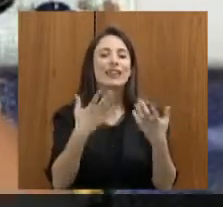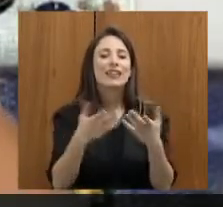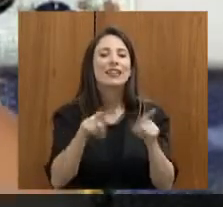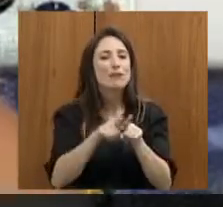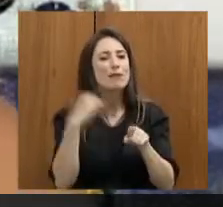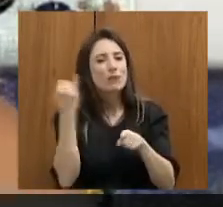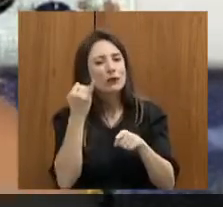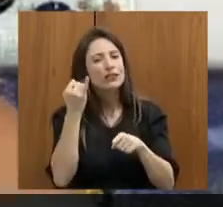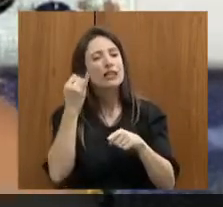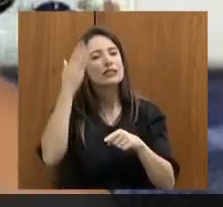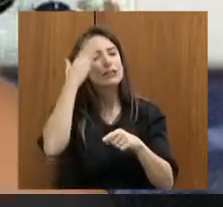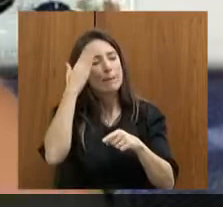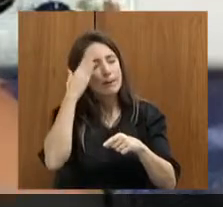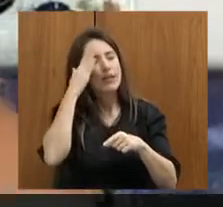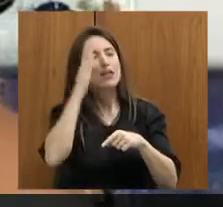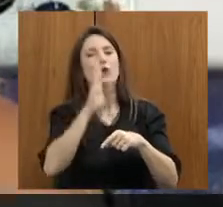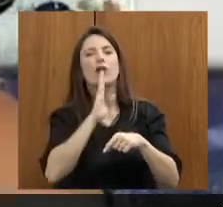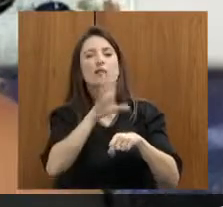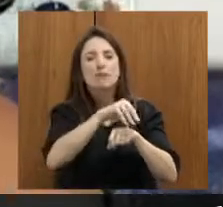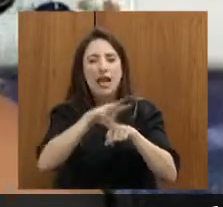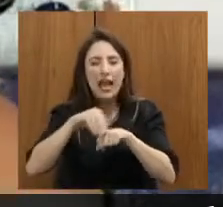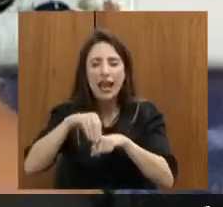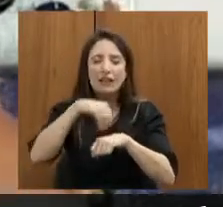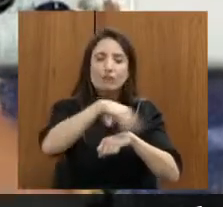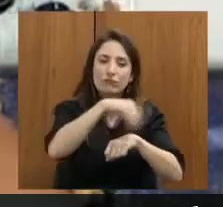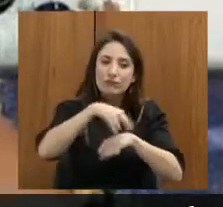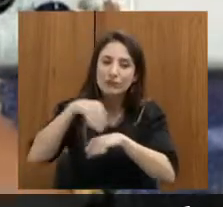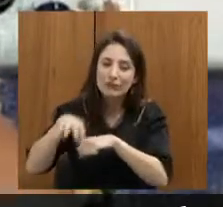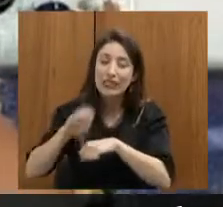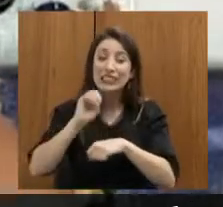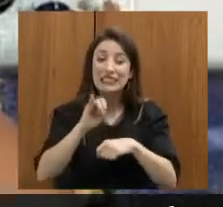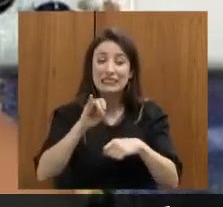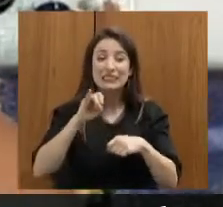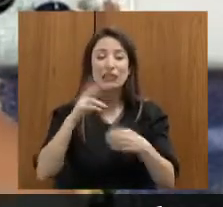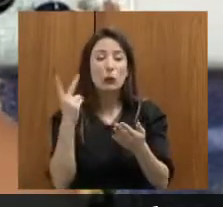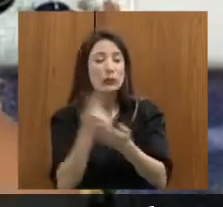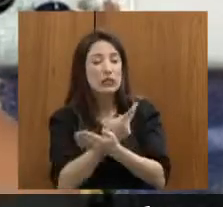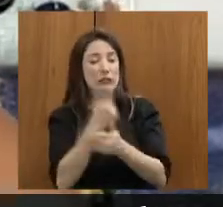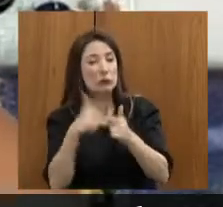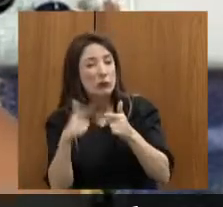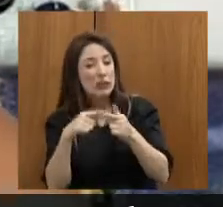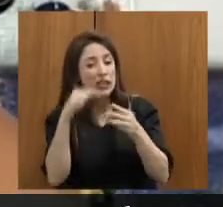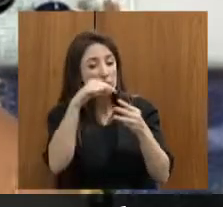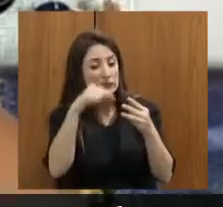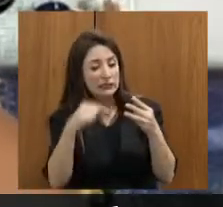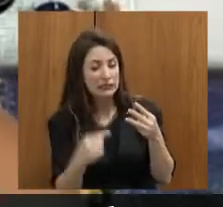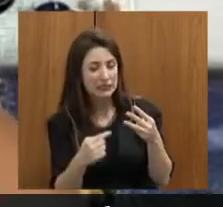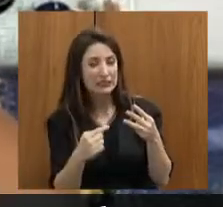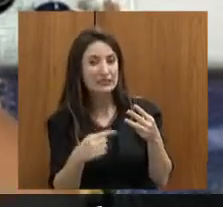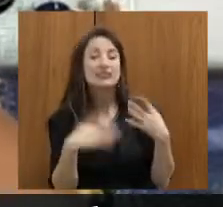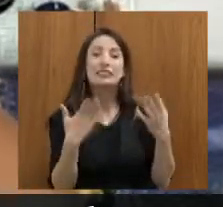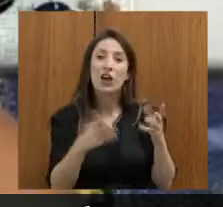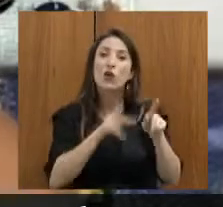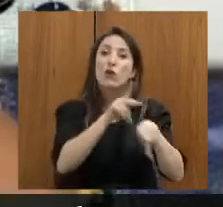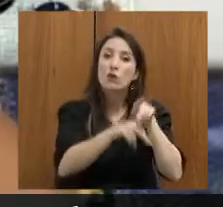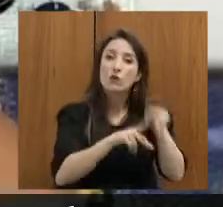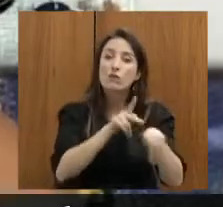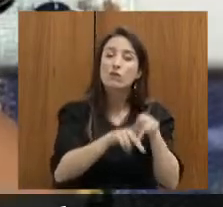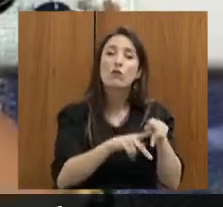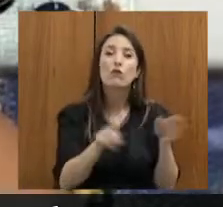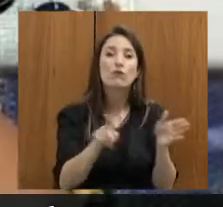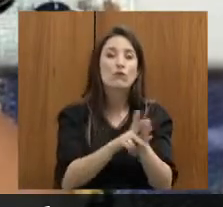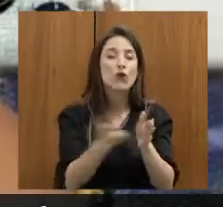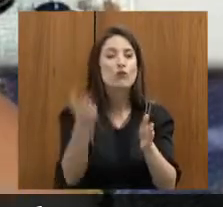Se não desse jeito se encontra ameaçado o patrimônio todo de povos e comunidades tradicionais de matriz africana